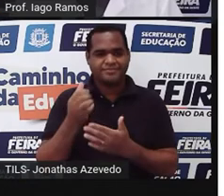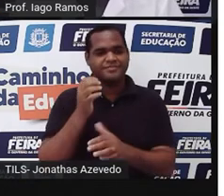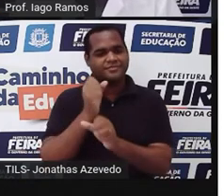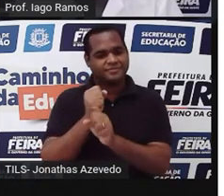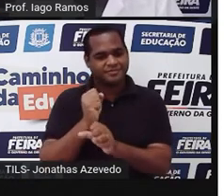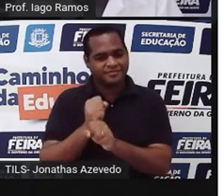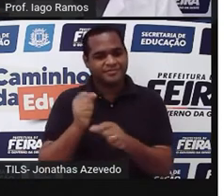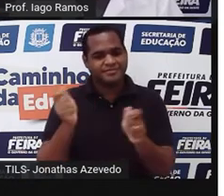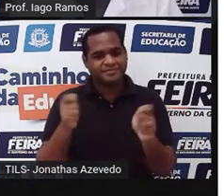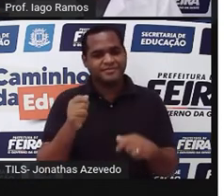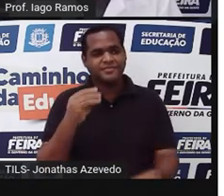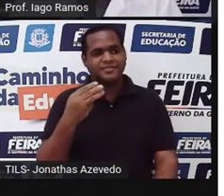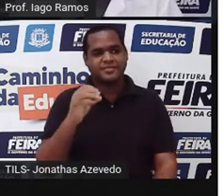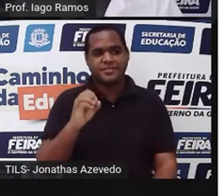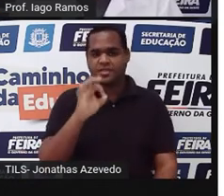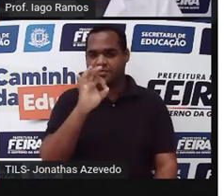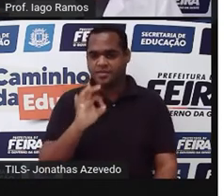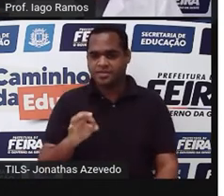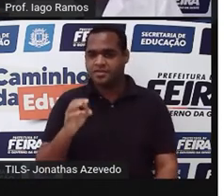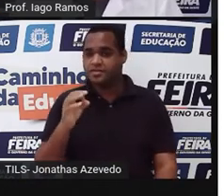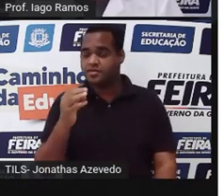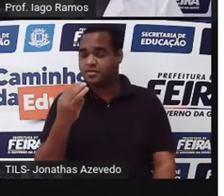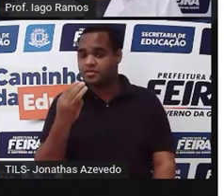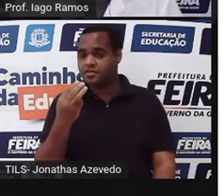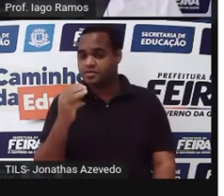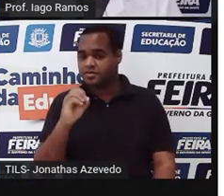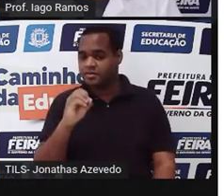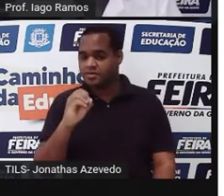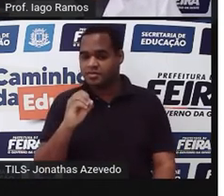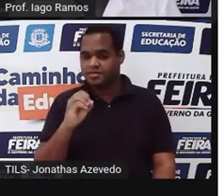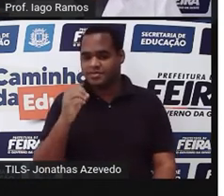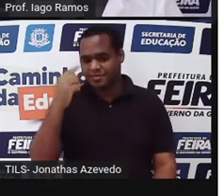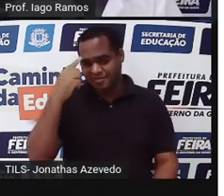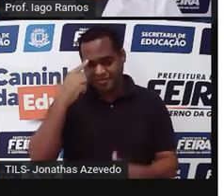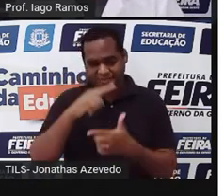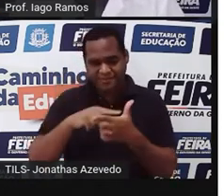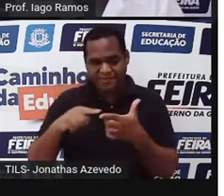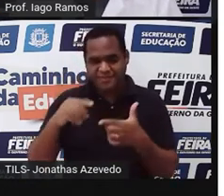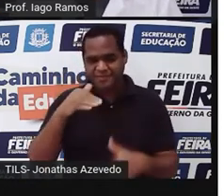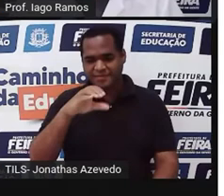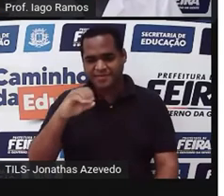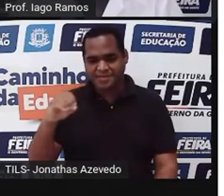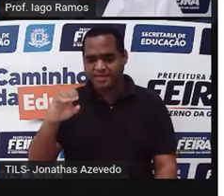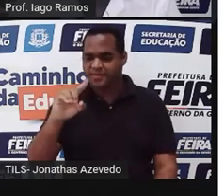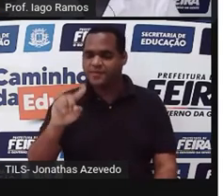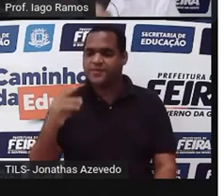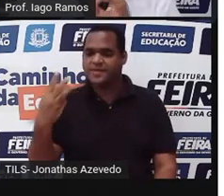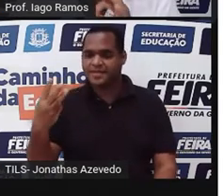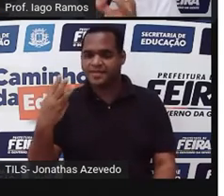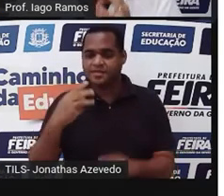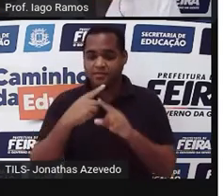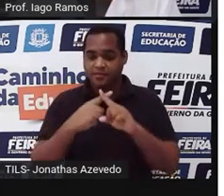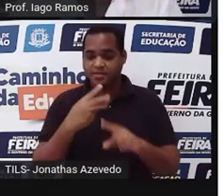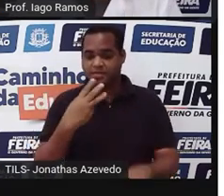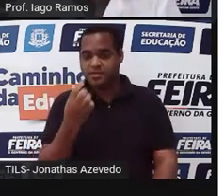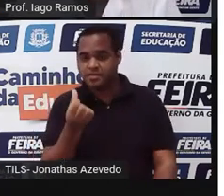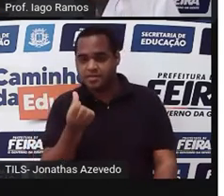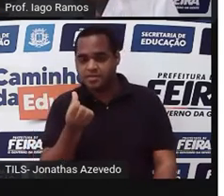na calculadora trinta por cento 30 / sem que 0,3 x 36